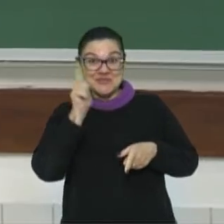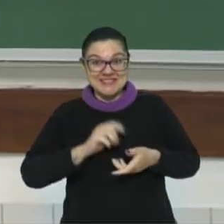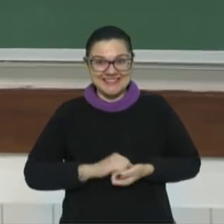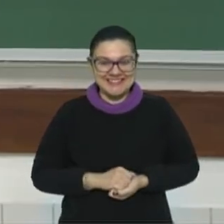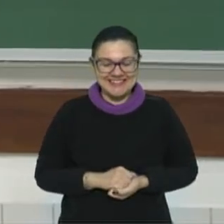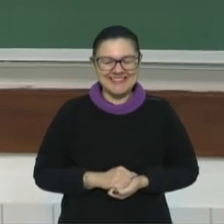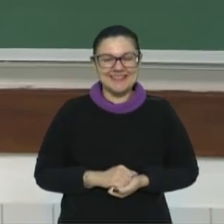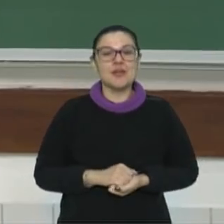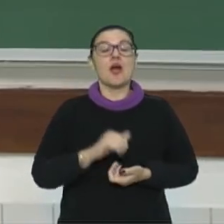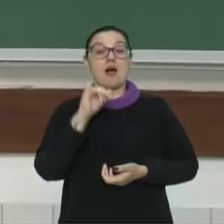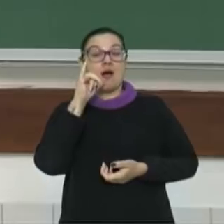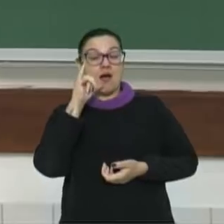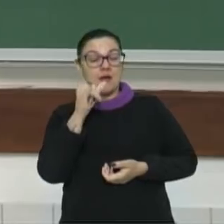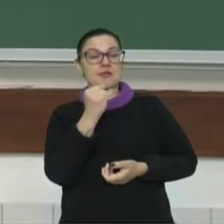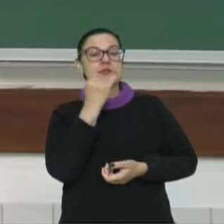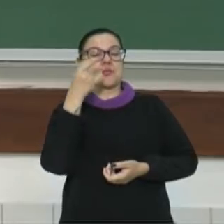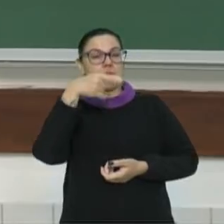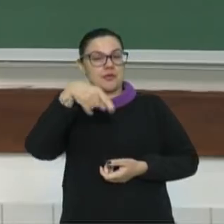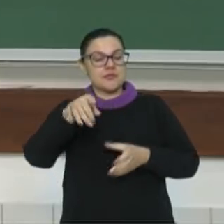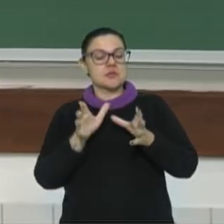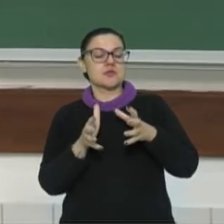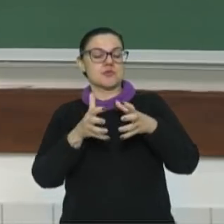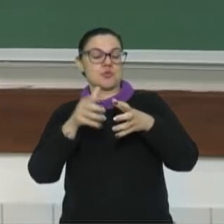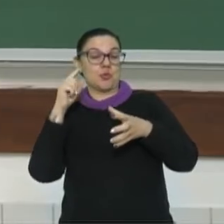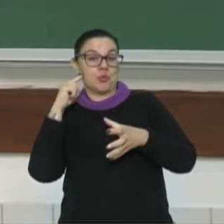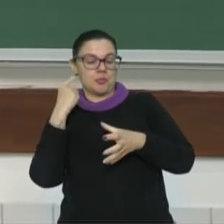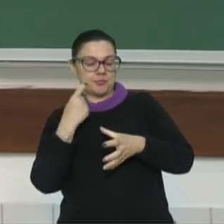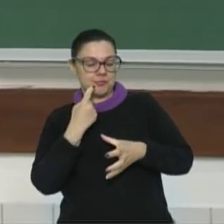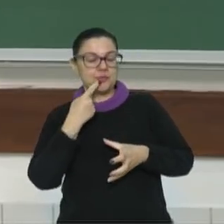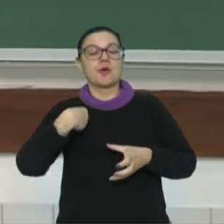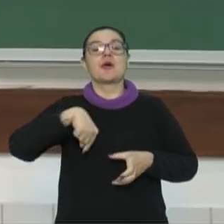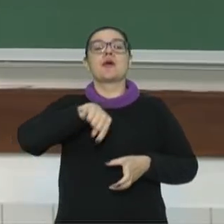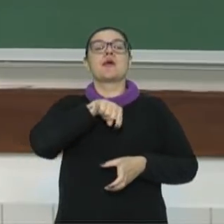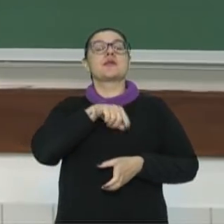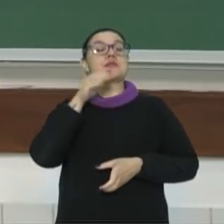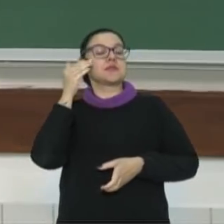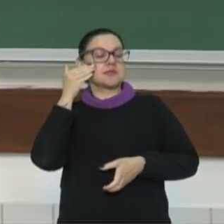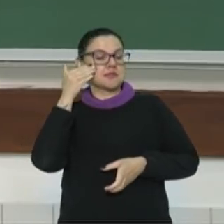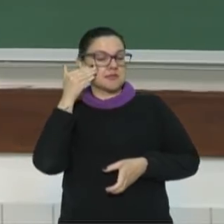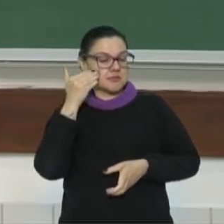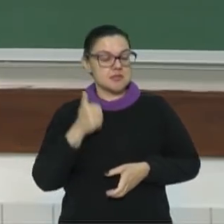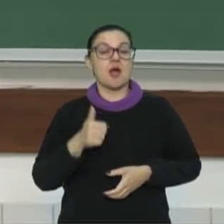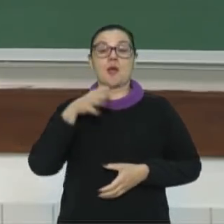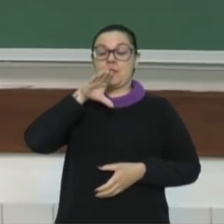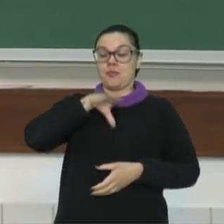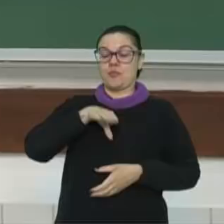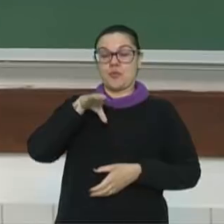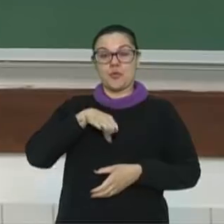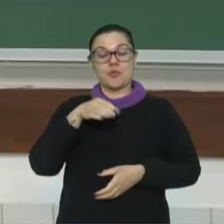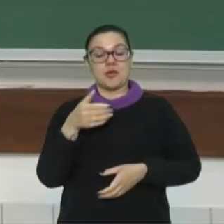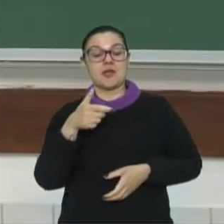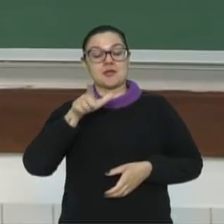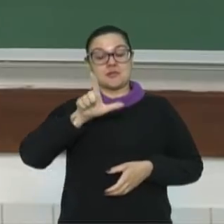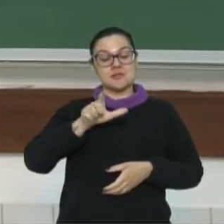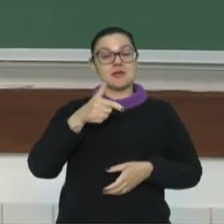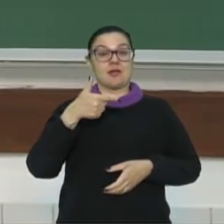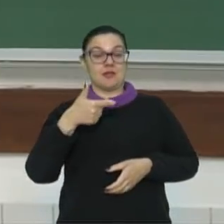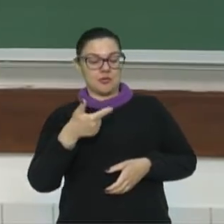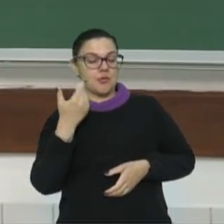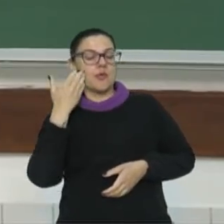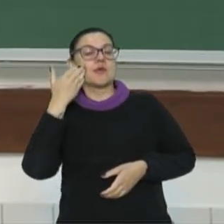Conseguiram, né? Um recadinho para a comunidade surda. A gente sabe que é a segunda língua de vocês, então é um pouco